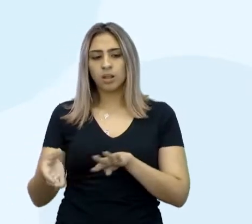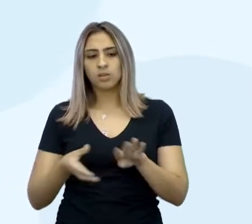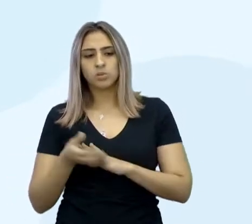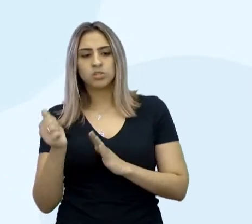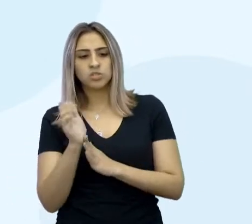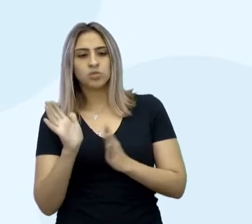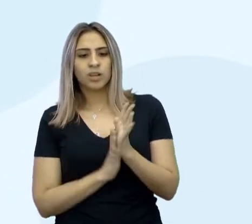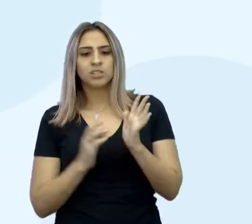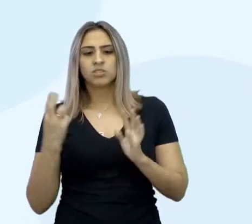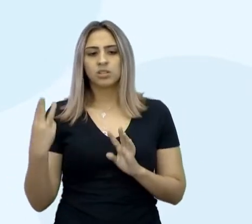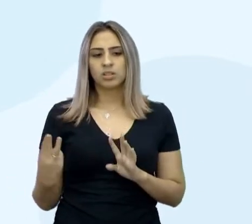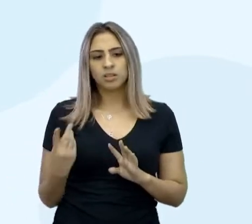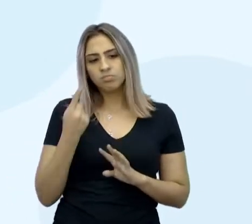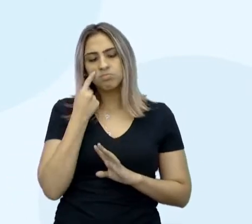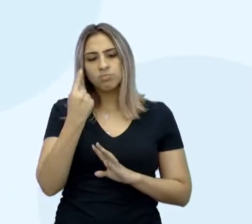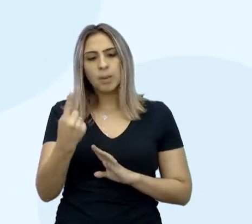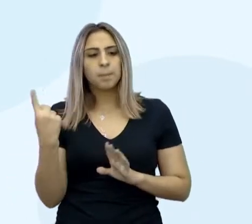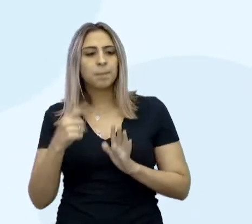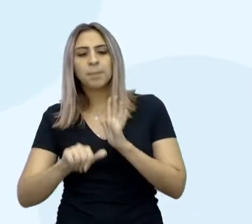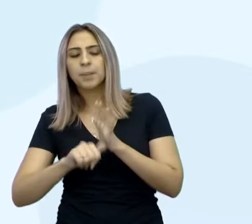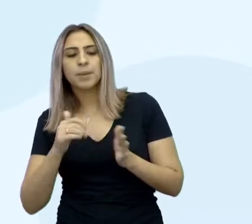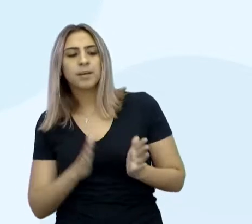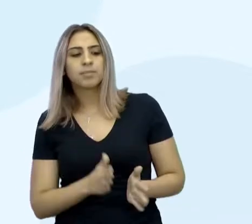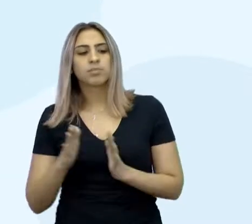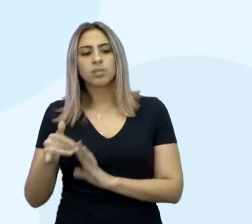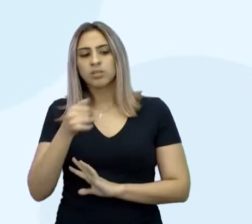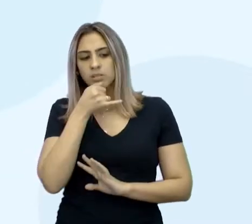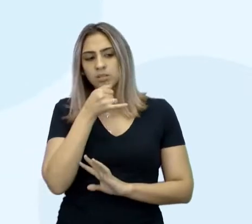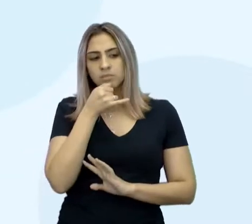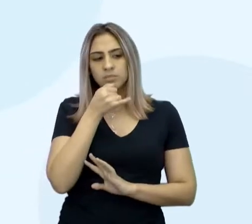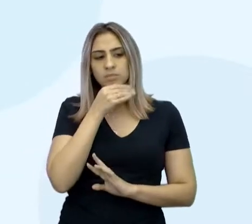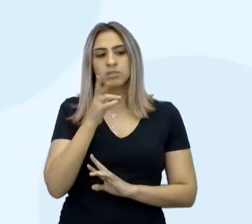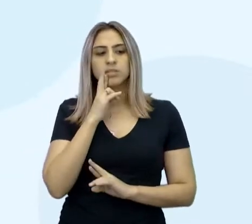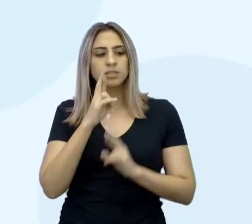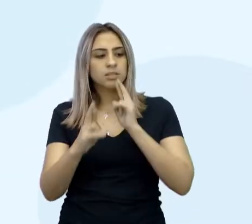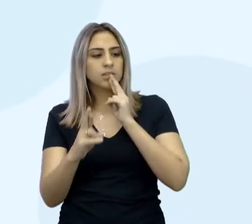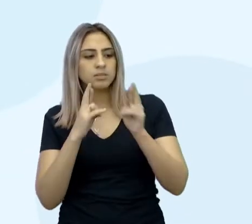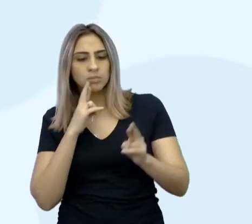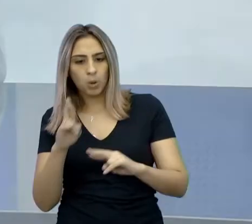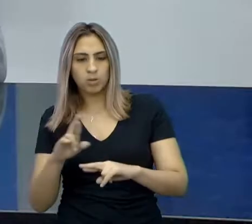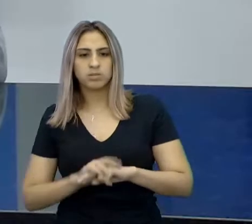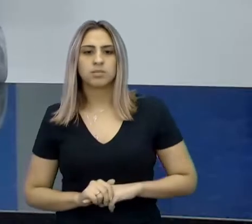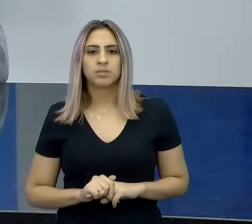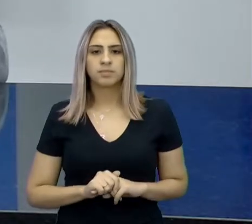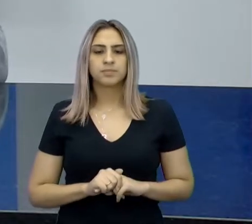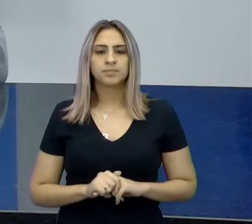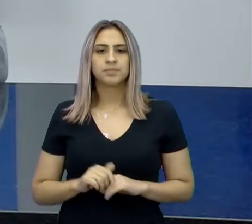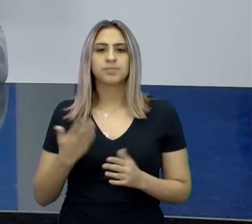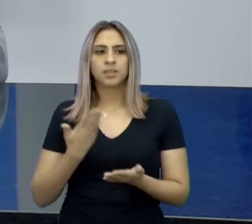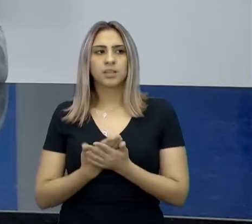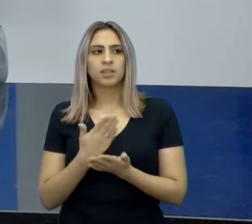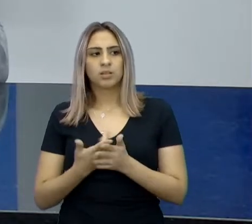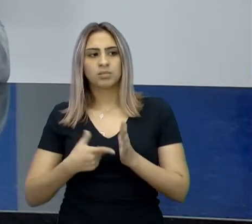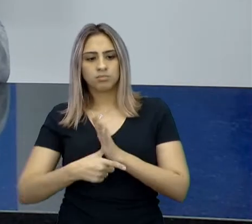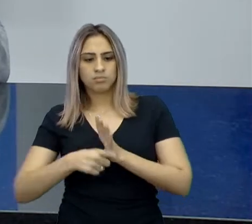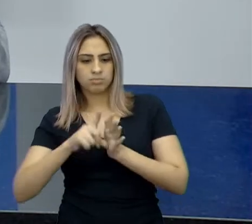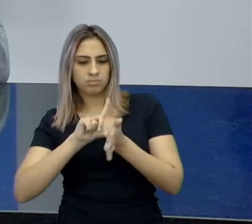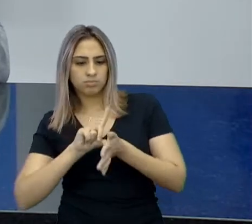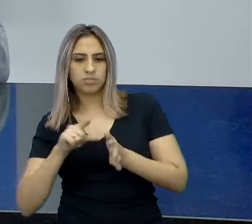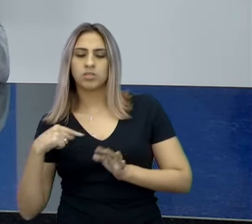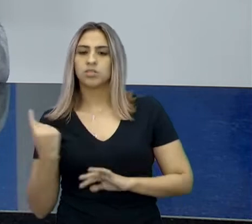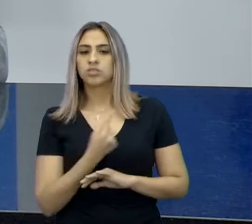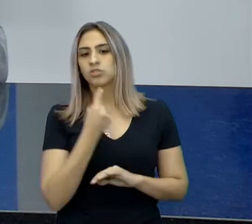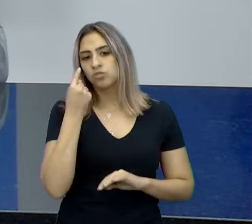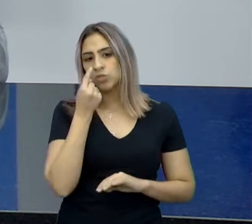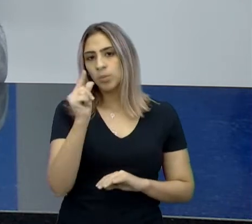atividade 3 e ver a primeira parte de um exemplo de resposta. Então, nas aulas anteriores, a gente